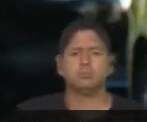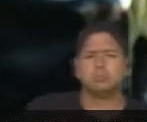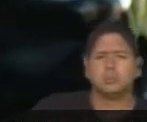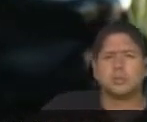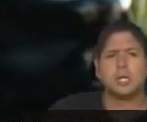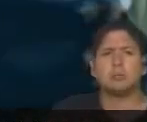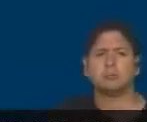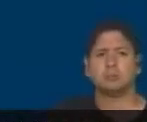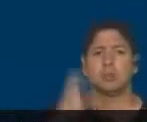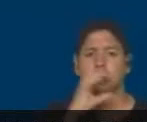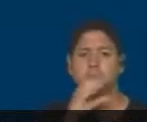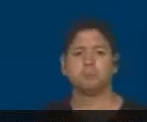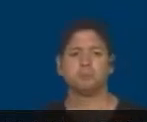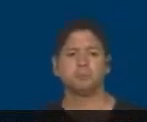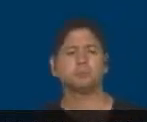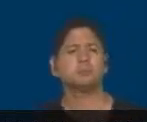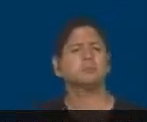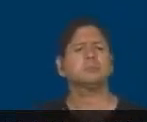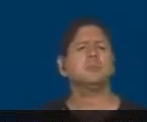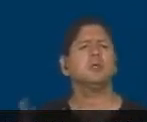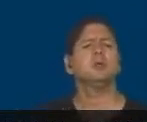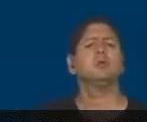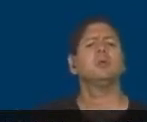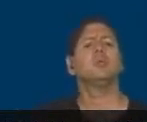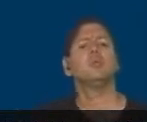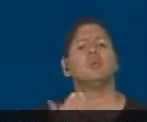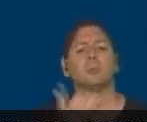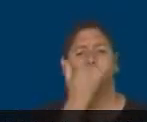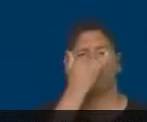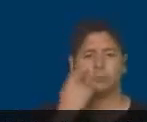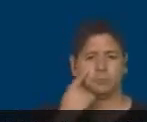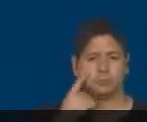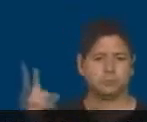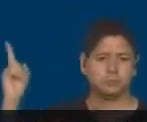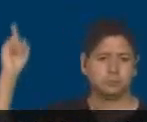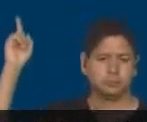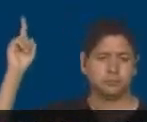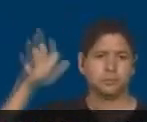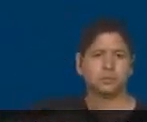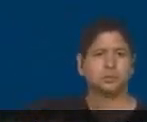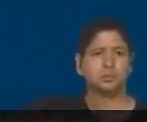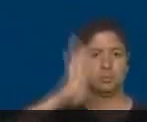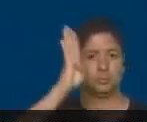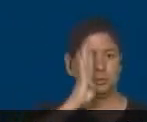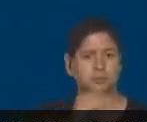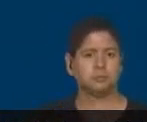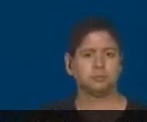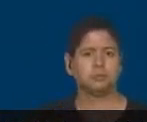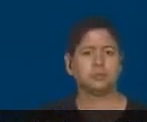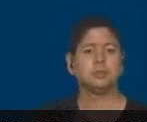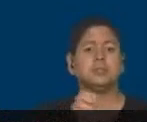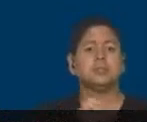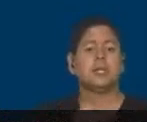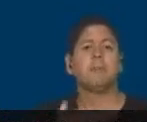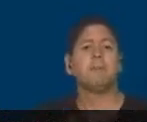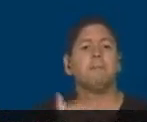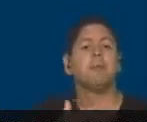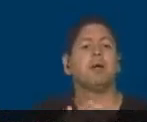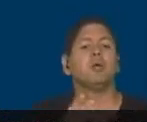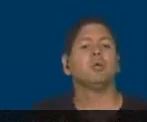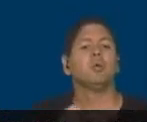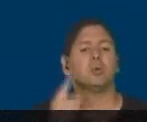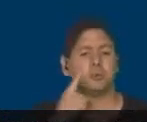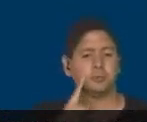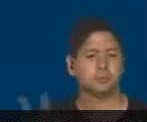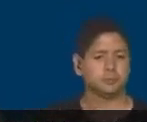de entrega rápida. O país registrou quase 613 mil acidentes de trabalho no ano passado. O estado com o maior número foi São Paulo,